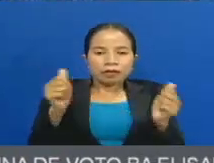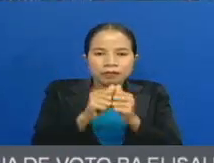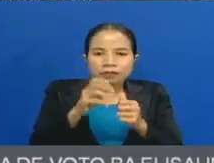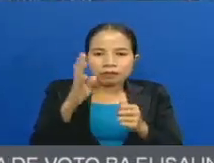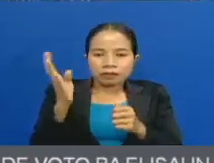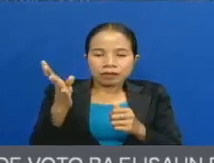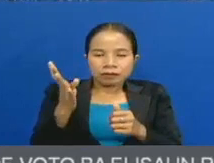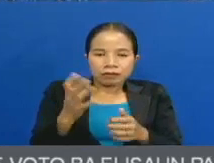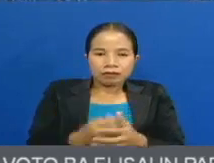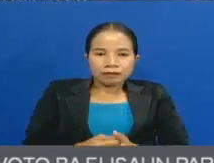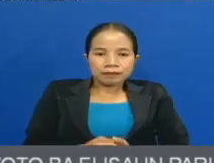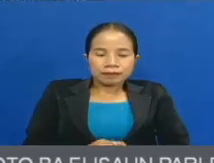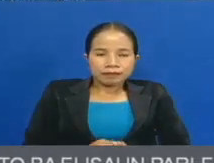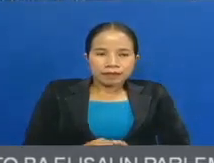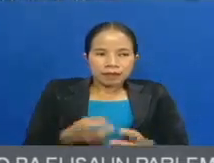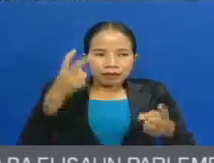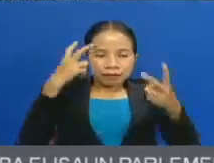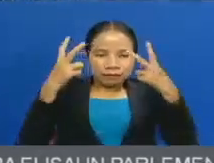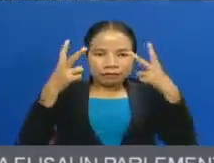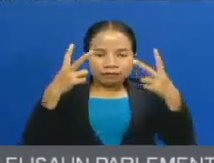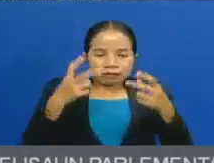recém. Visita, né? E a